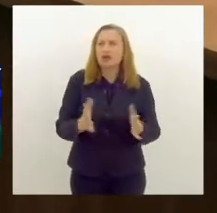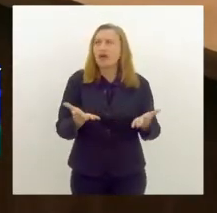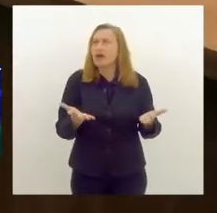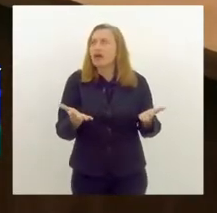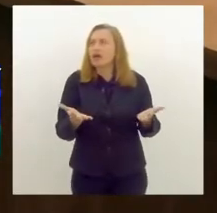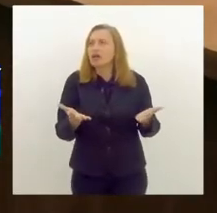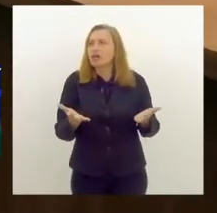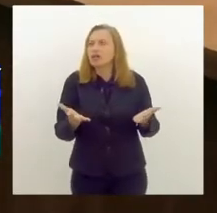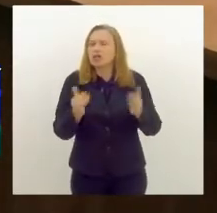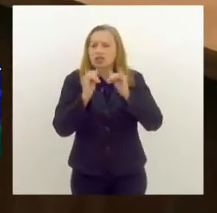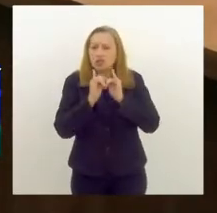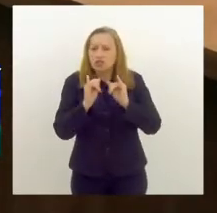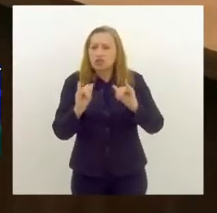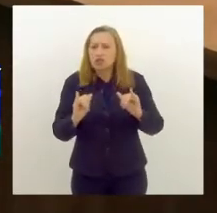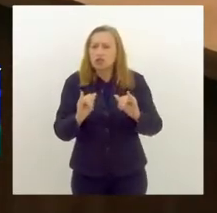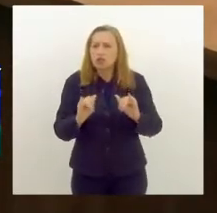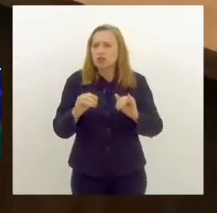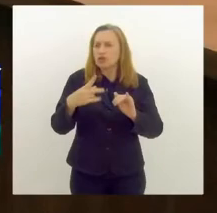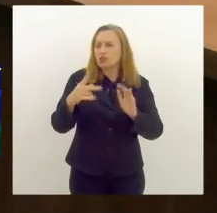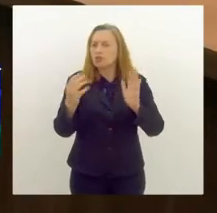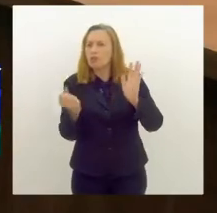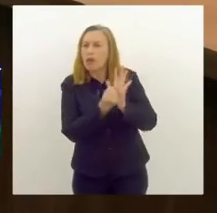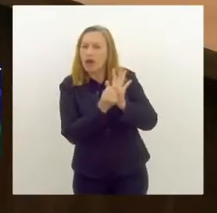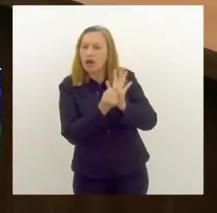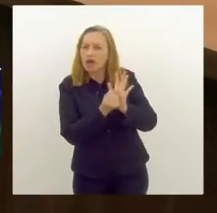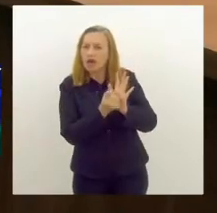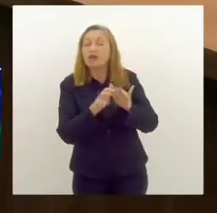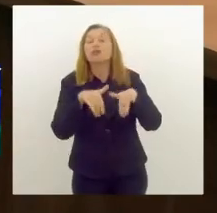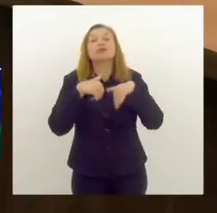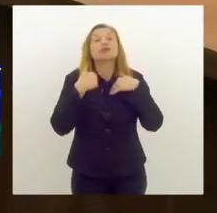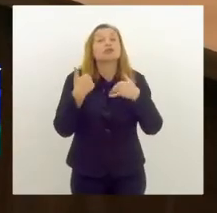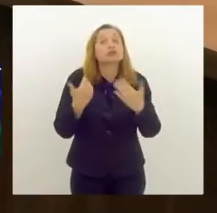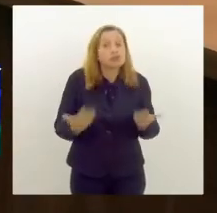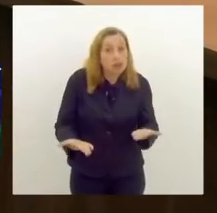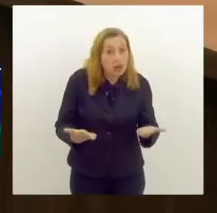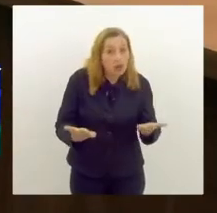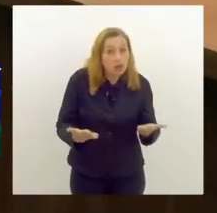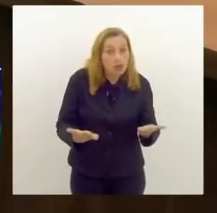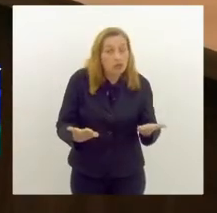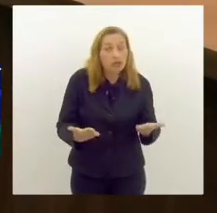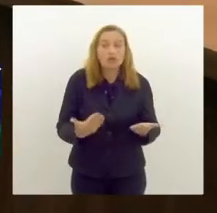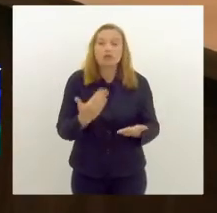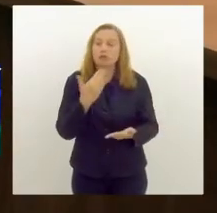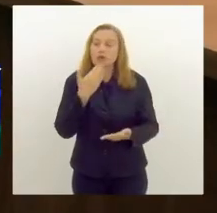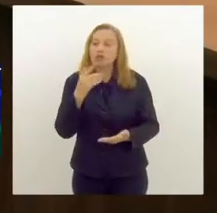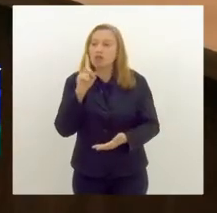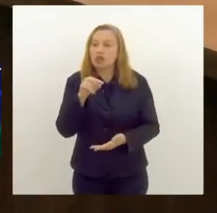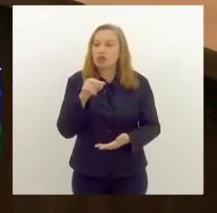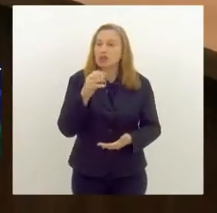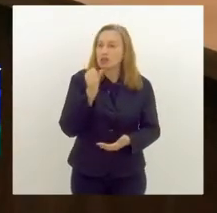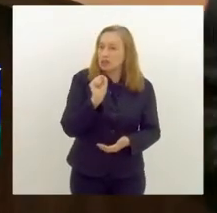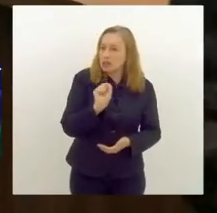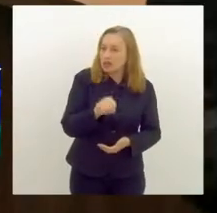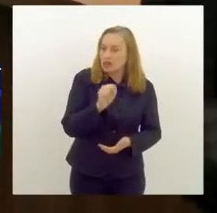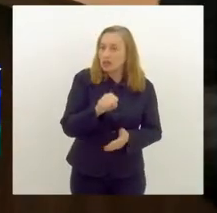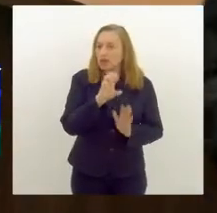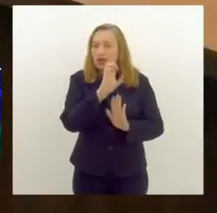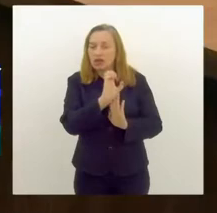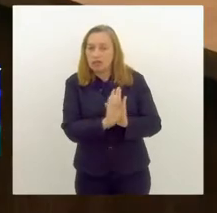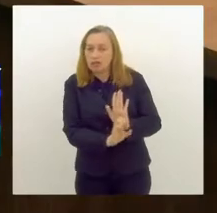que ela divulgue a sua marca. Então, o nosso parecer é favorável às